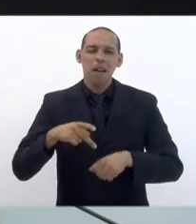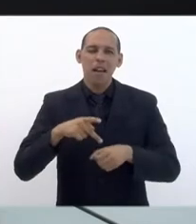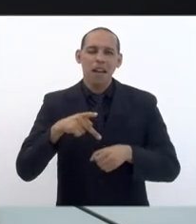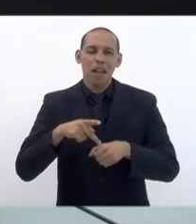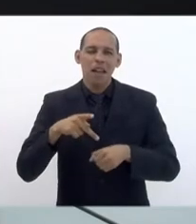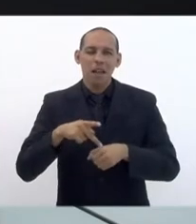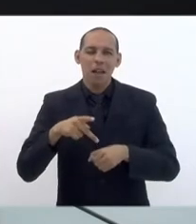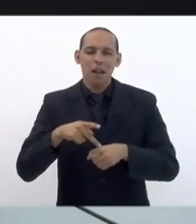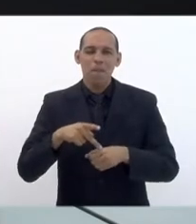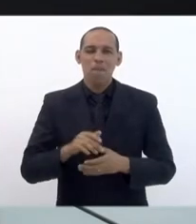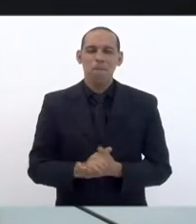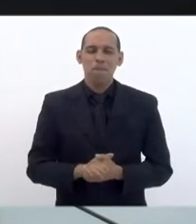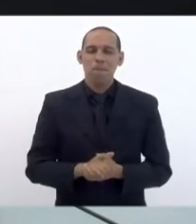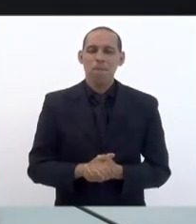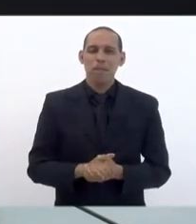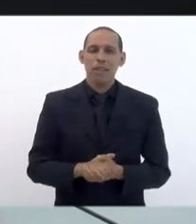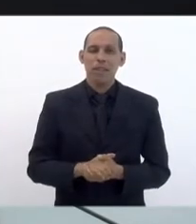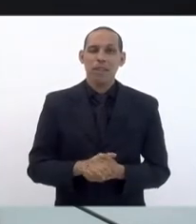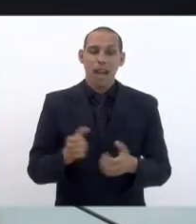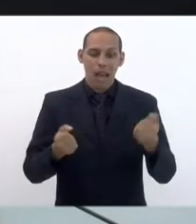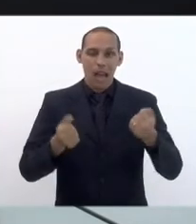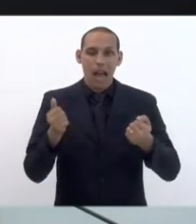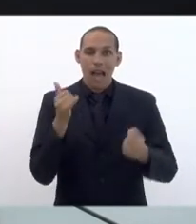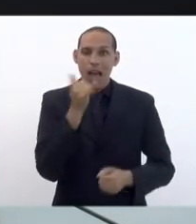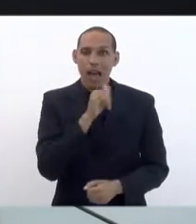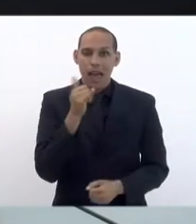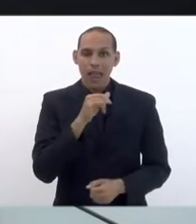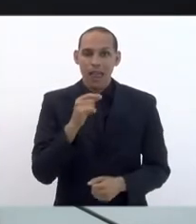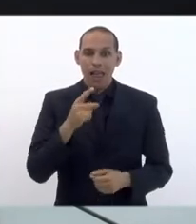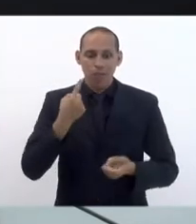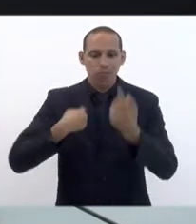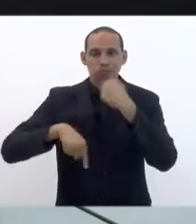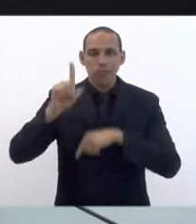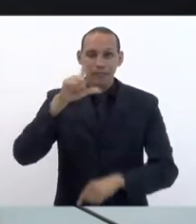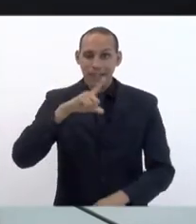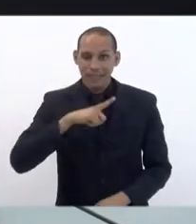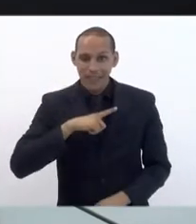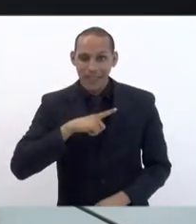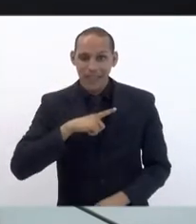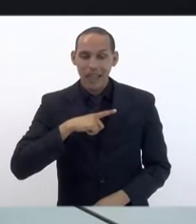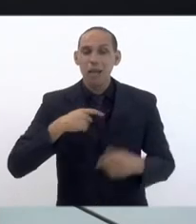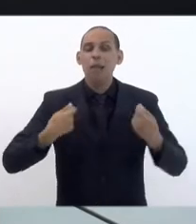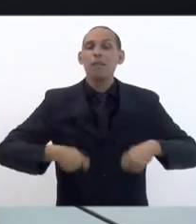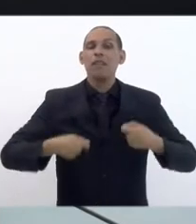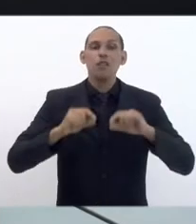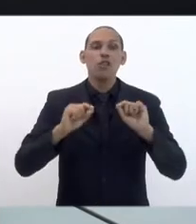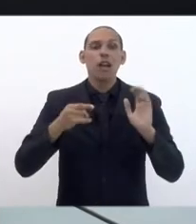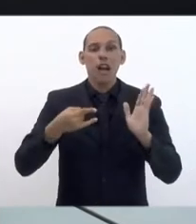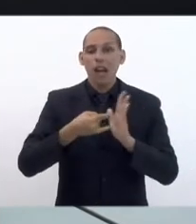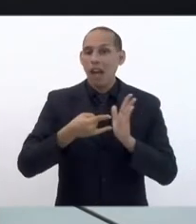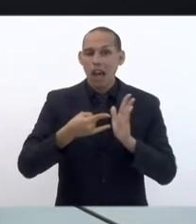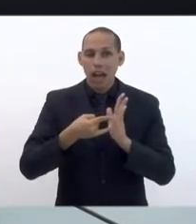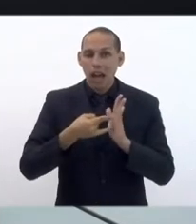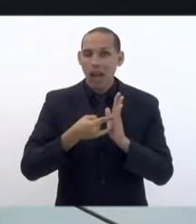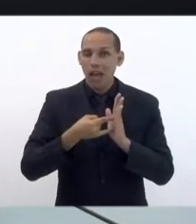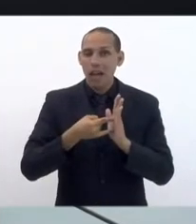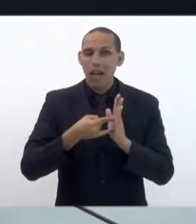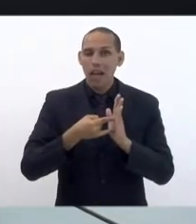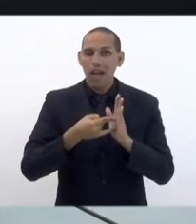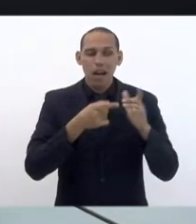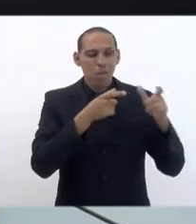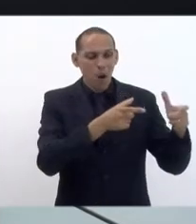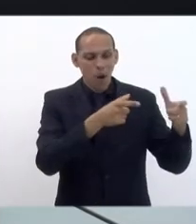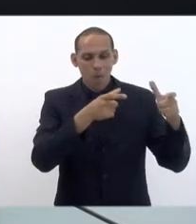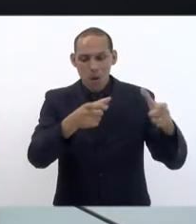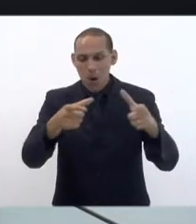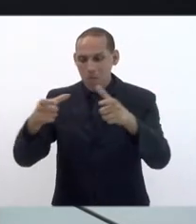Para o carro elétrico ter sucesso, deputado Valdec, tem que ter recarga em todos,